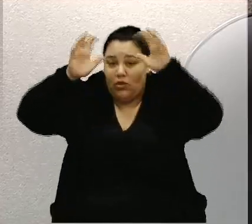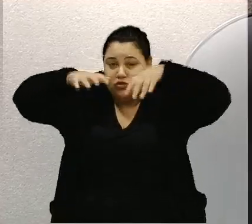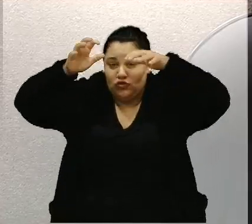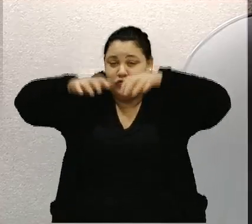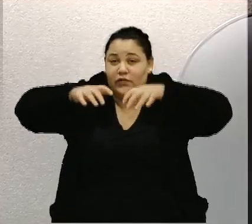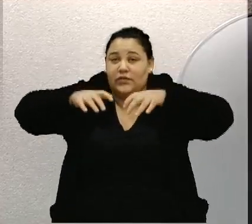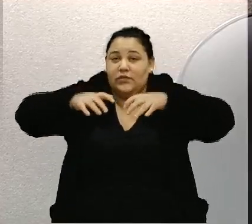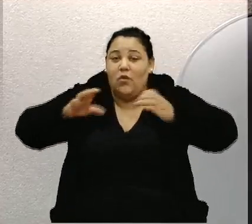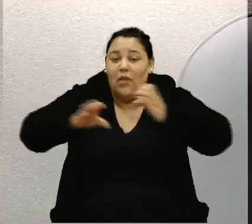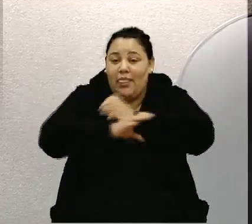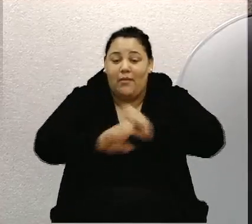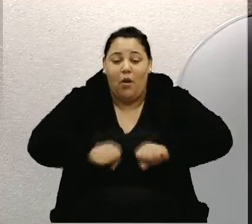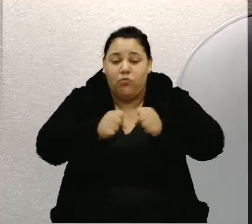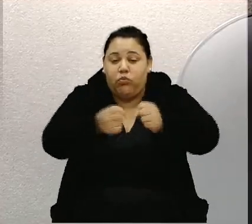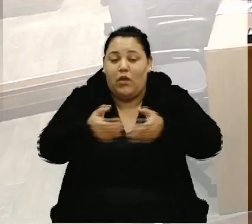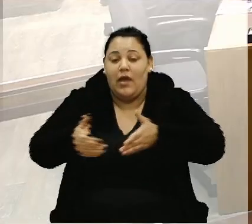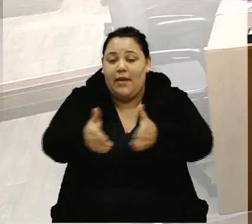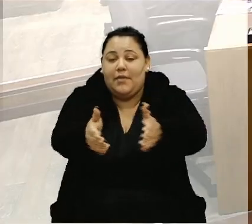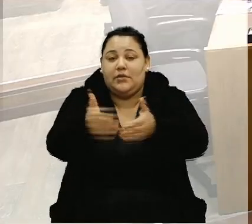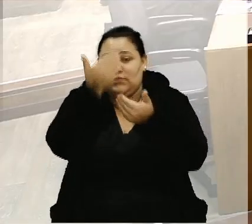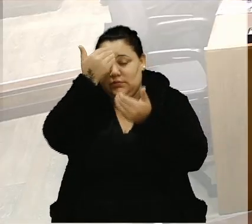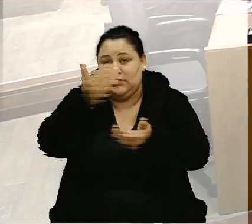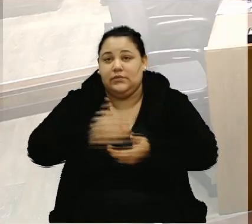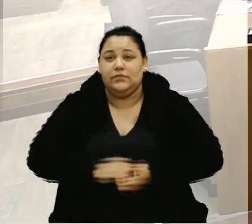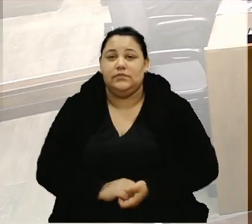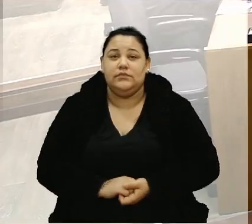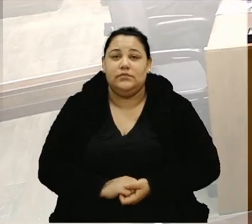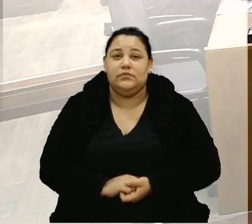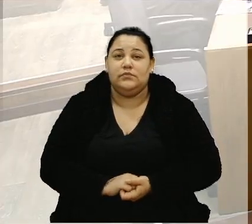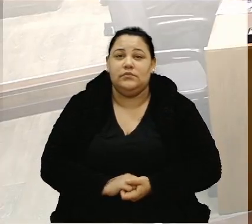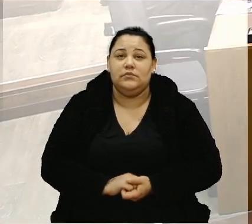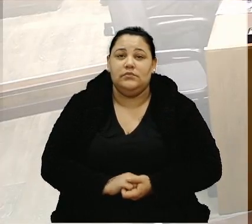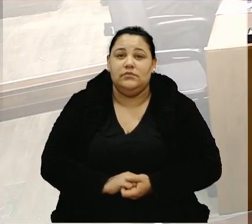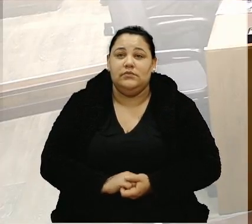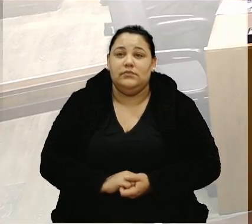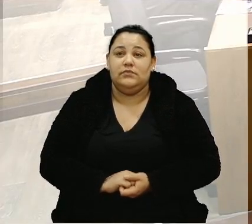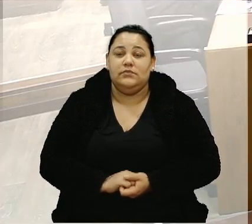completamente destruídas. Obrigada. Obrigado, vereadora Tati. Vereador Sandro Fantin.